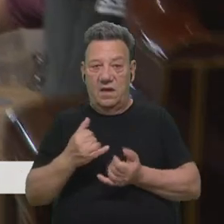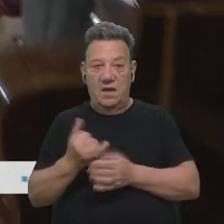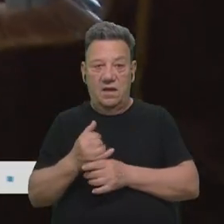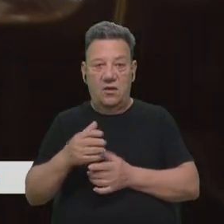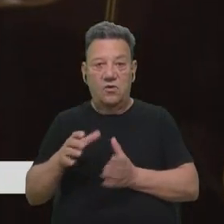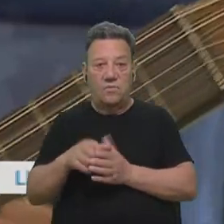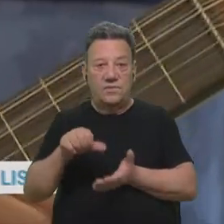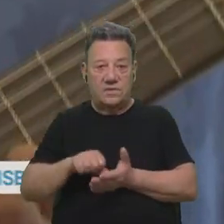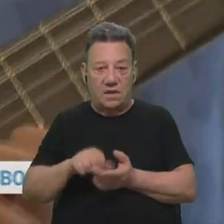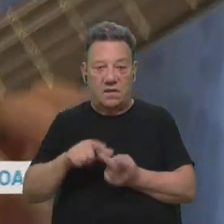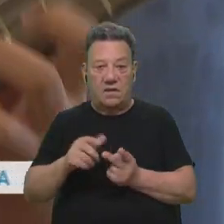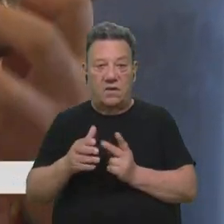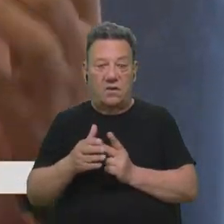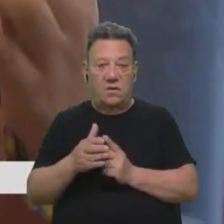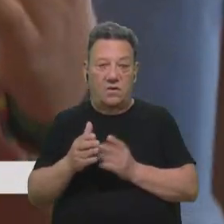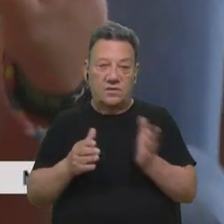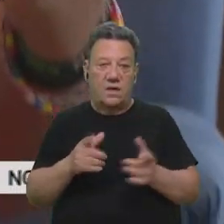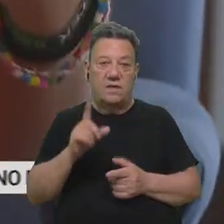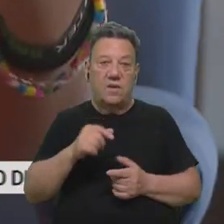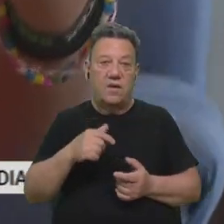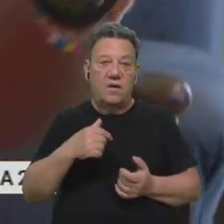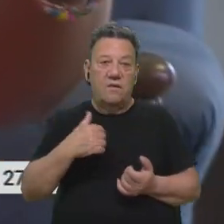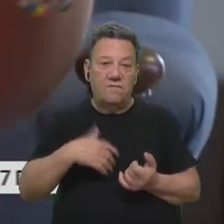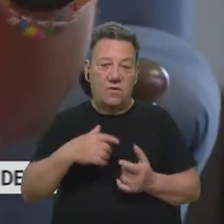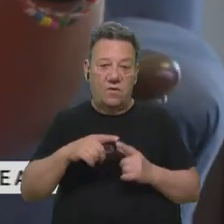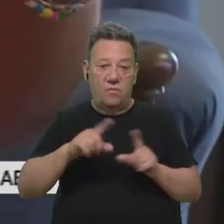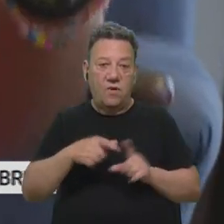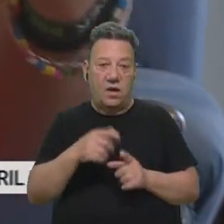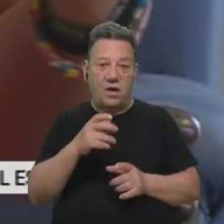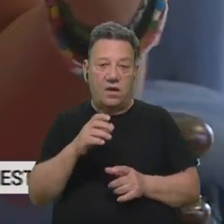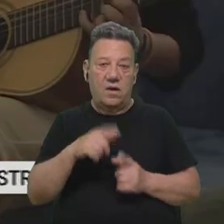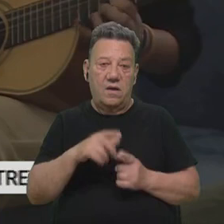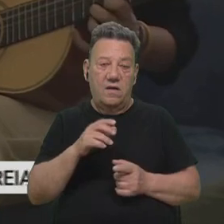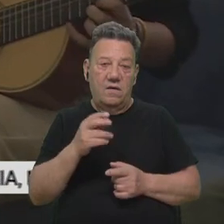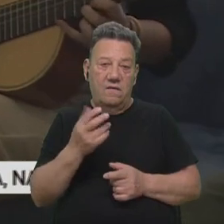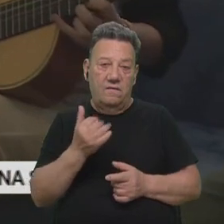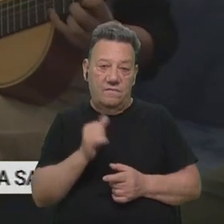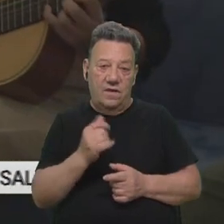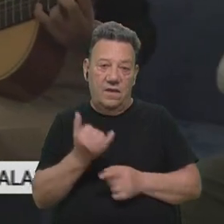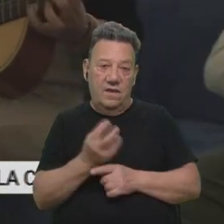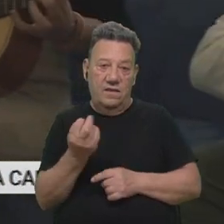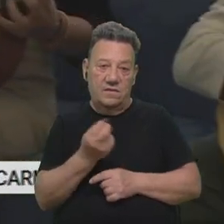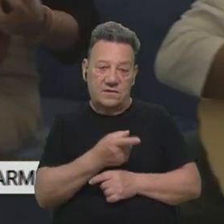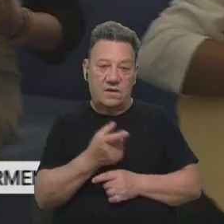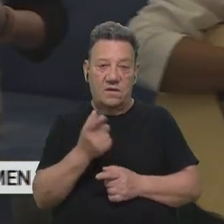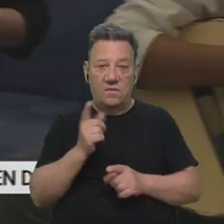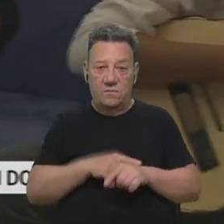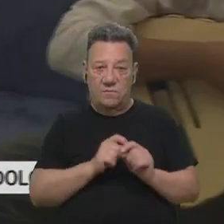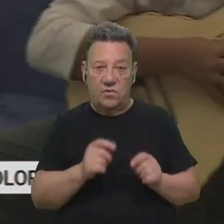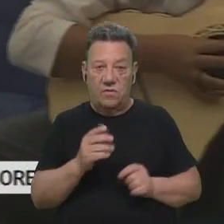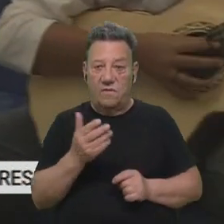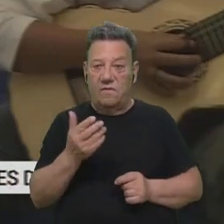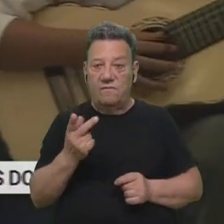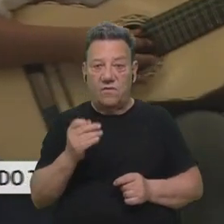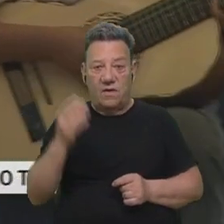e ocidental, e a viola de boca redonda, viola da terra da terceira. Houve um período em que a viola da terra quase